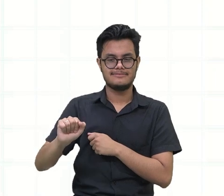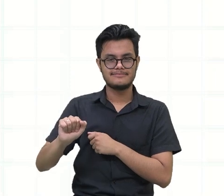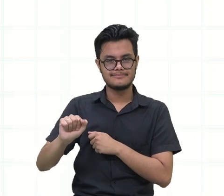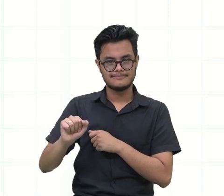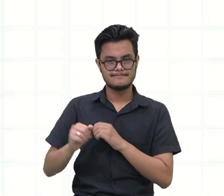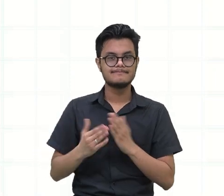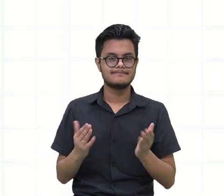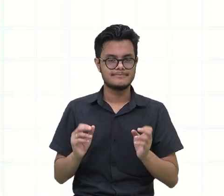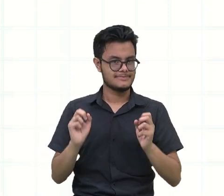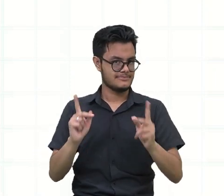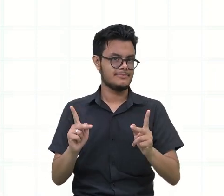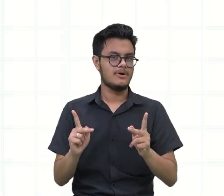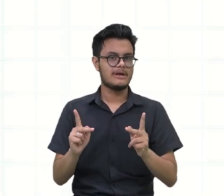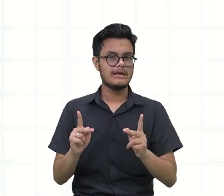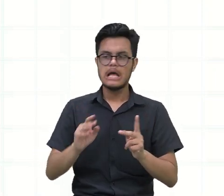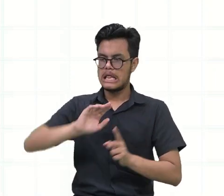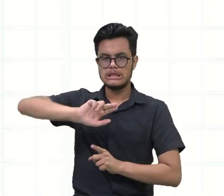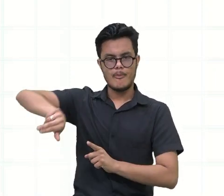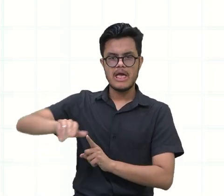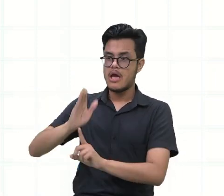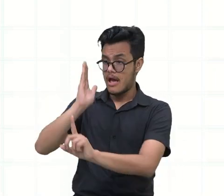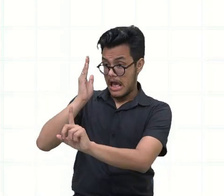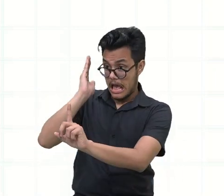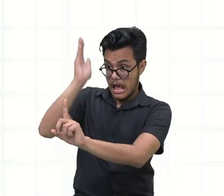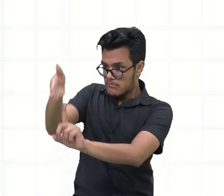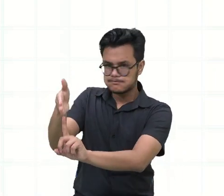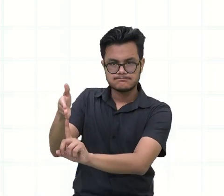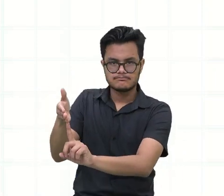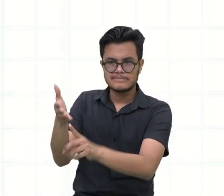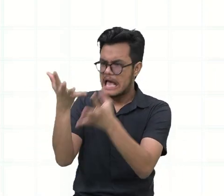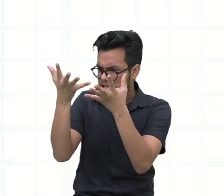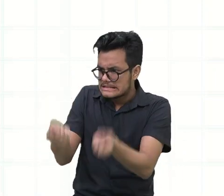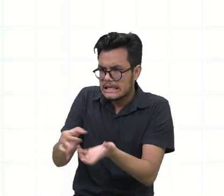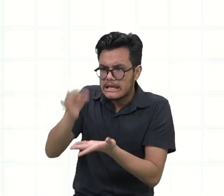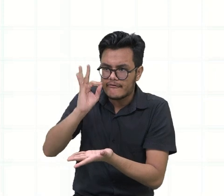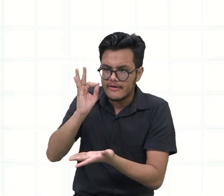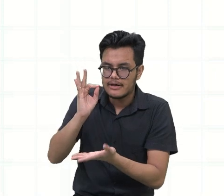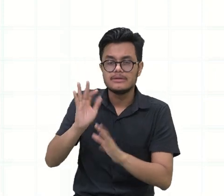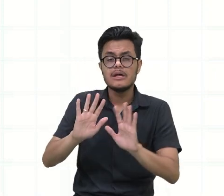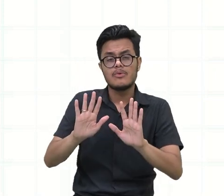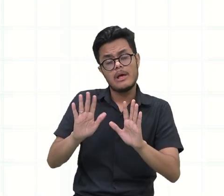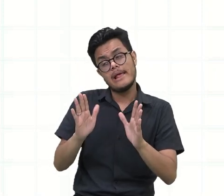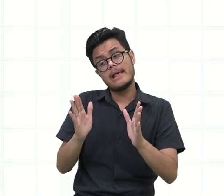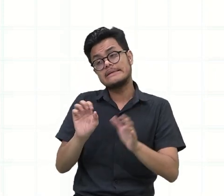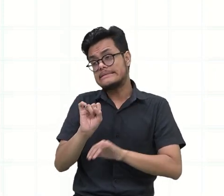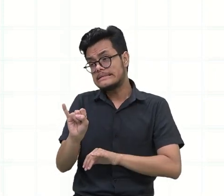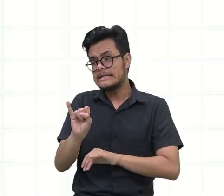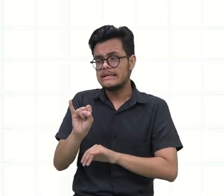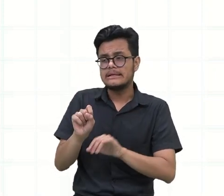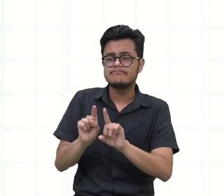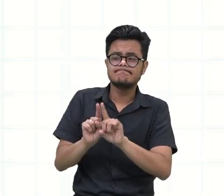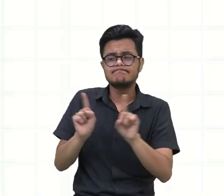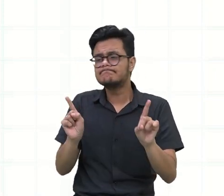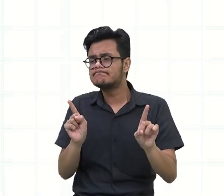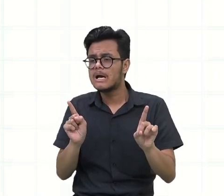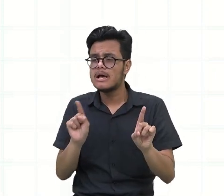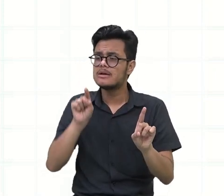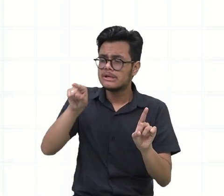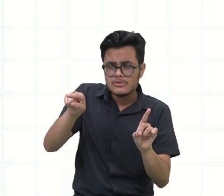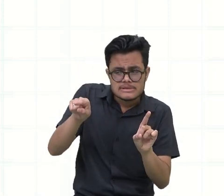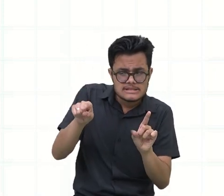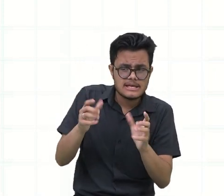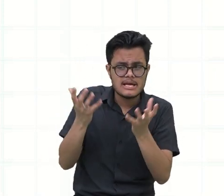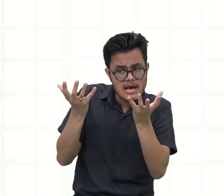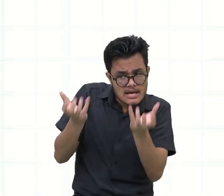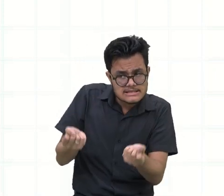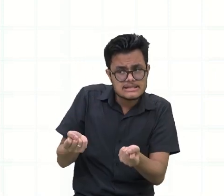uma interrogativa indireta. Eu não preciso utilizar a interrogação, né? Mas